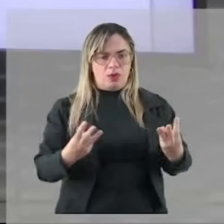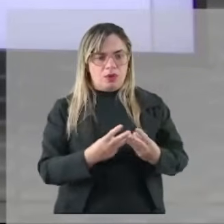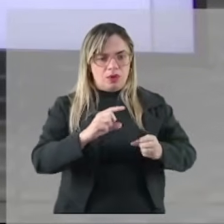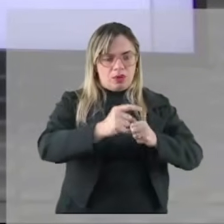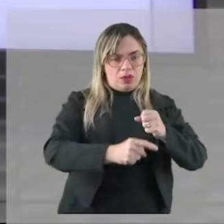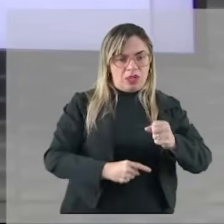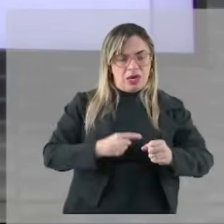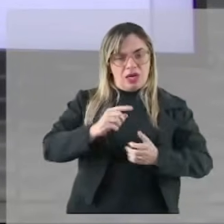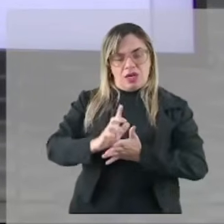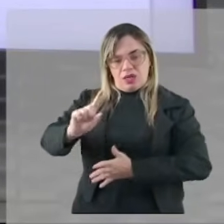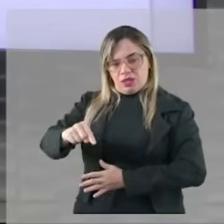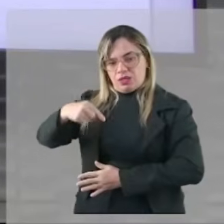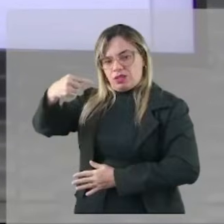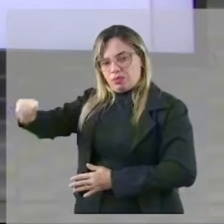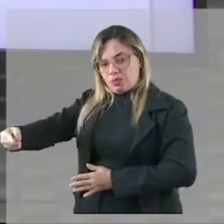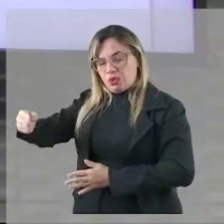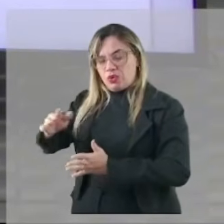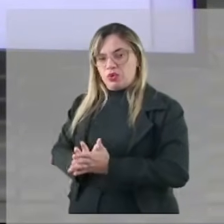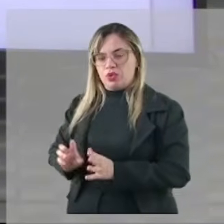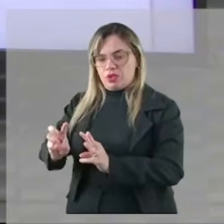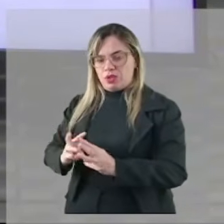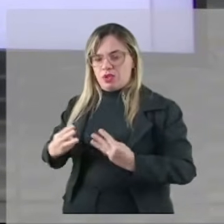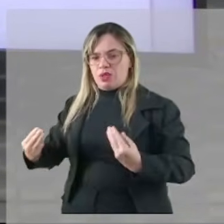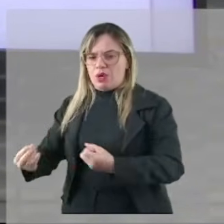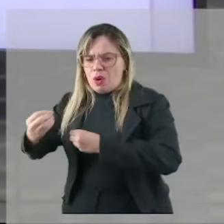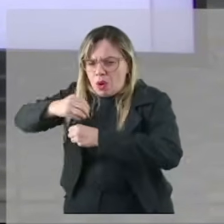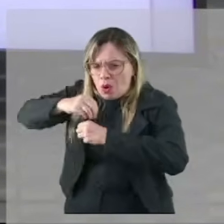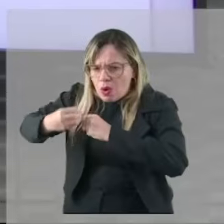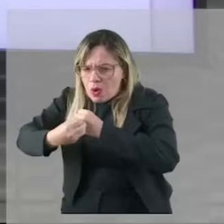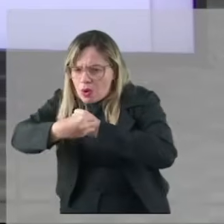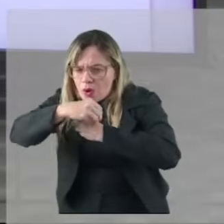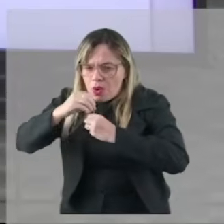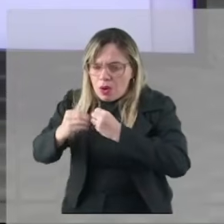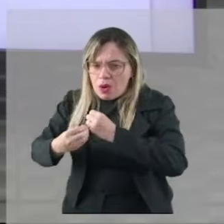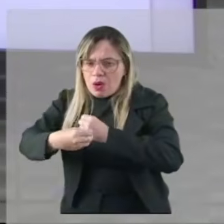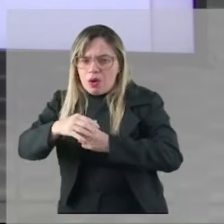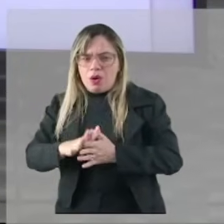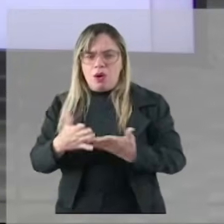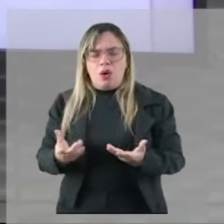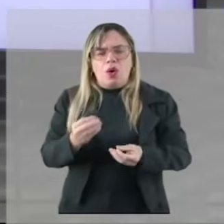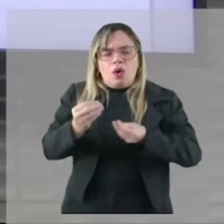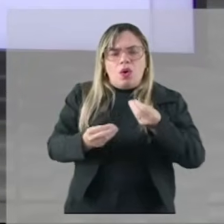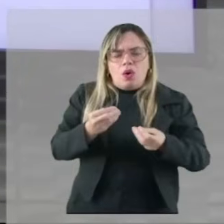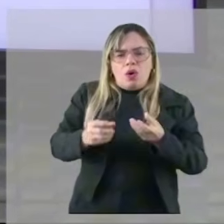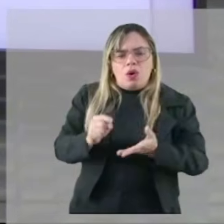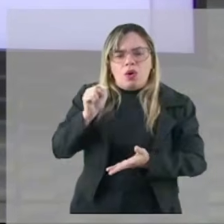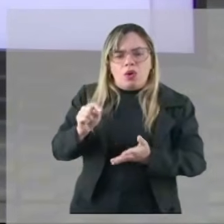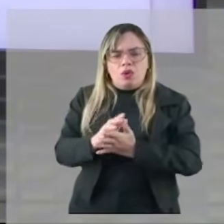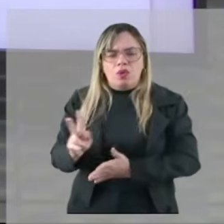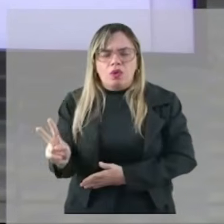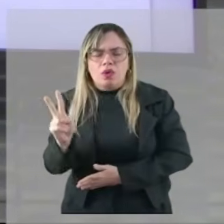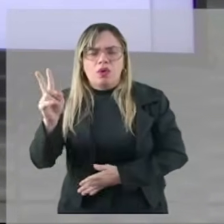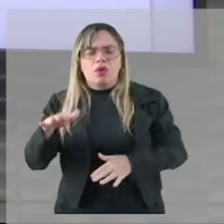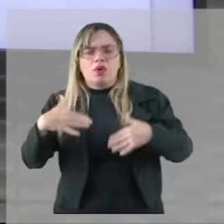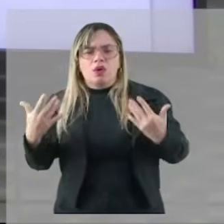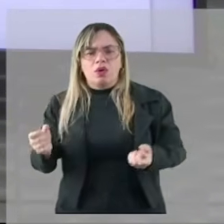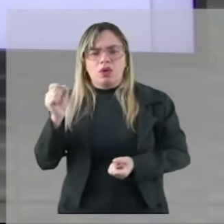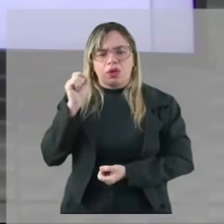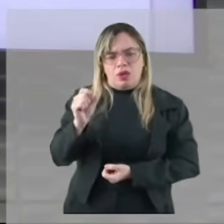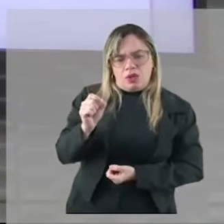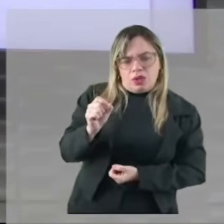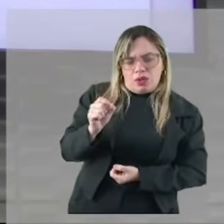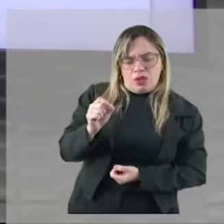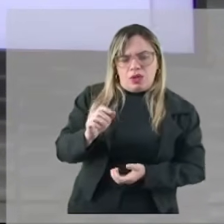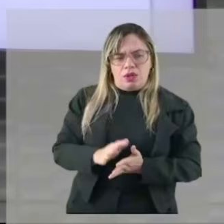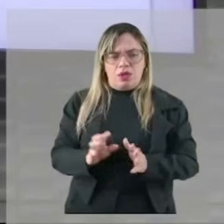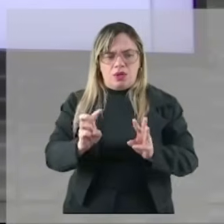depois utilizar a massa de uma molécula. Tiago, mas da onde é que vem essa massa atômica? Esse valor vem da onde? Esses valores de